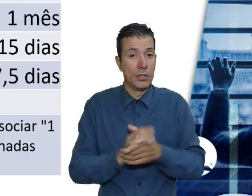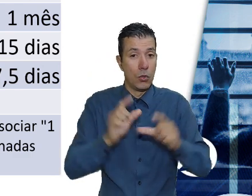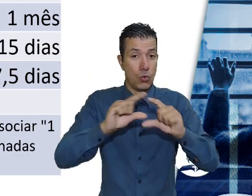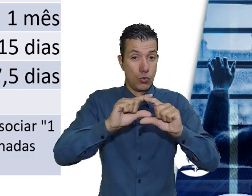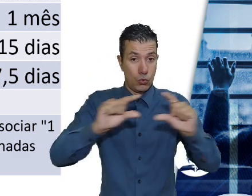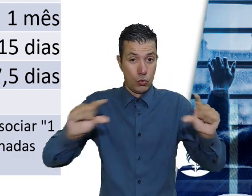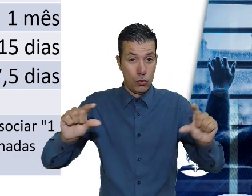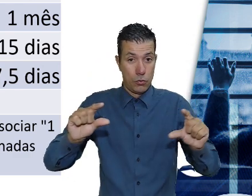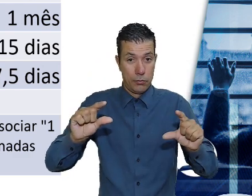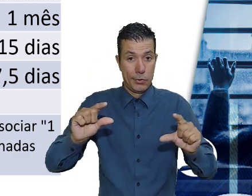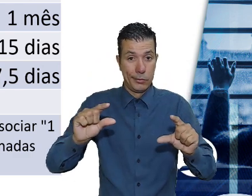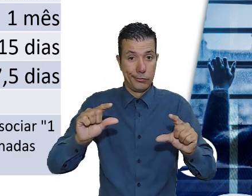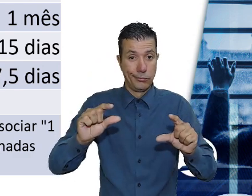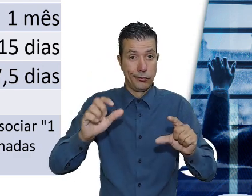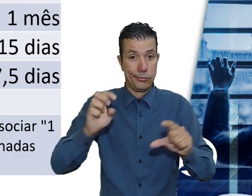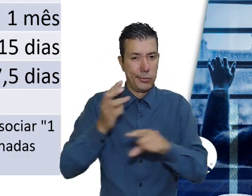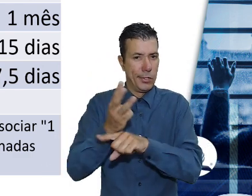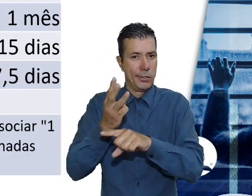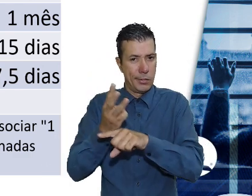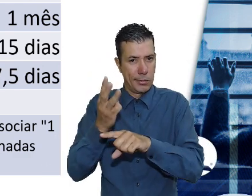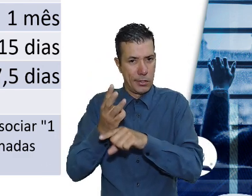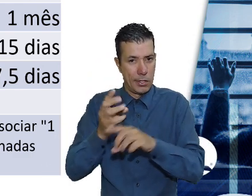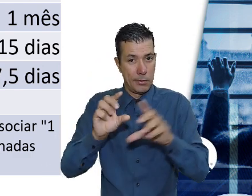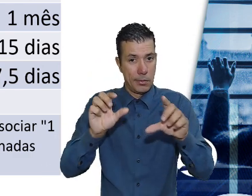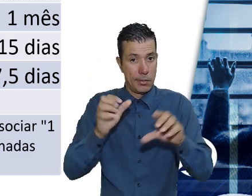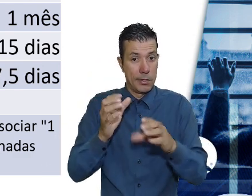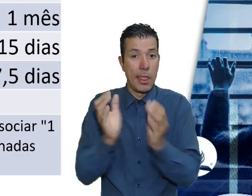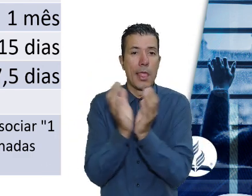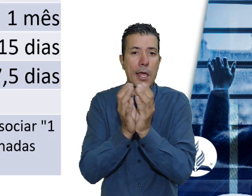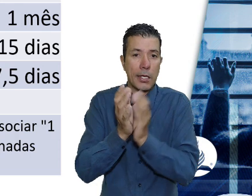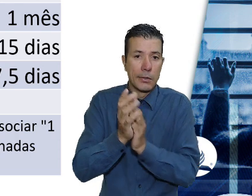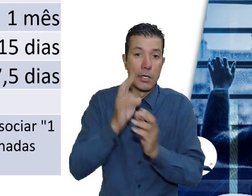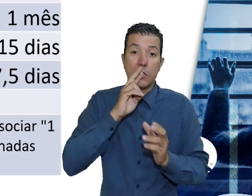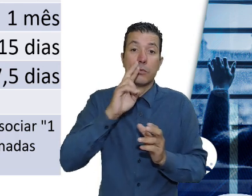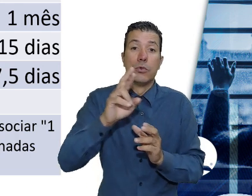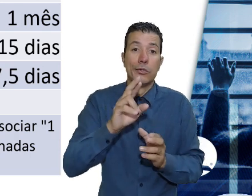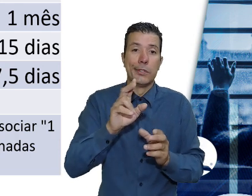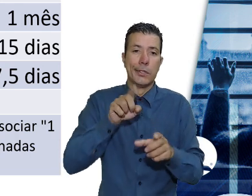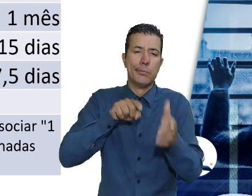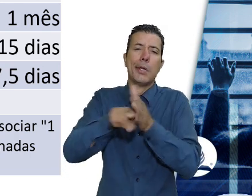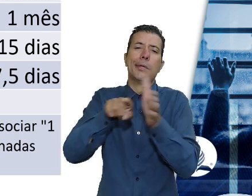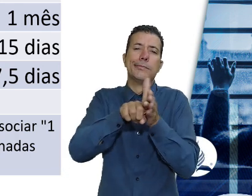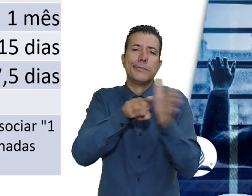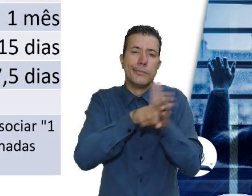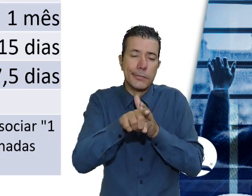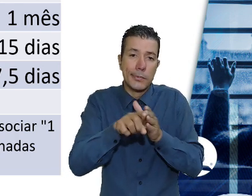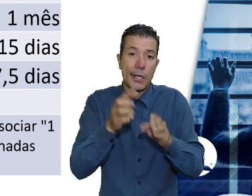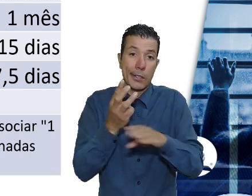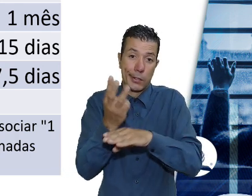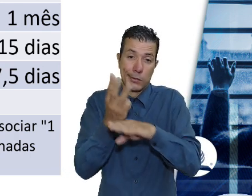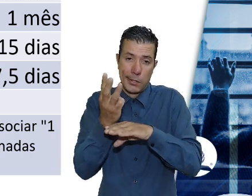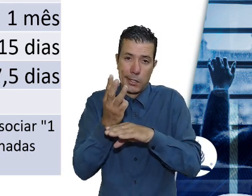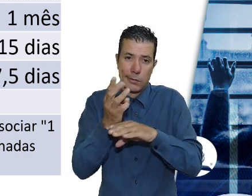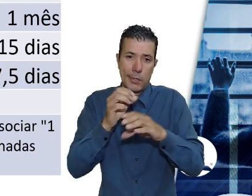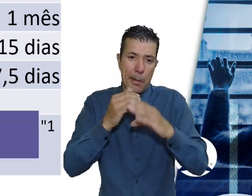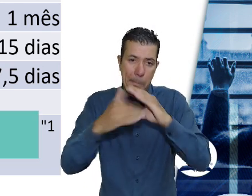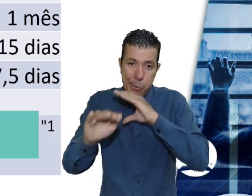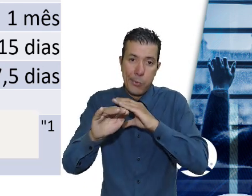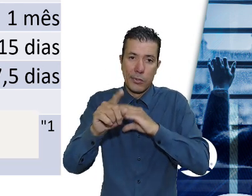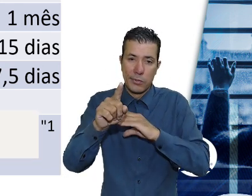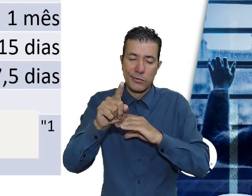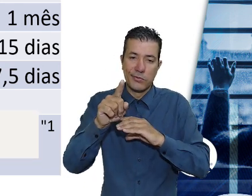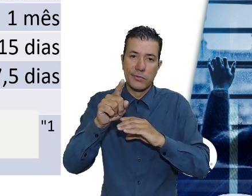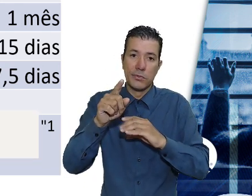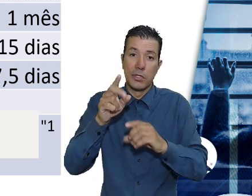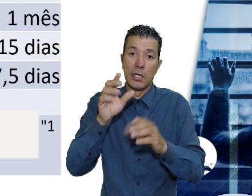número de um telefone. São pessoas da nossa equipe, estão aqui para responder as suas perguntas. Mande uma mensagem nesse WhatsApp aí, nós faremos questão